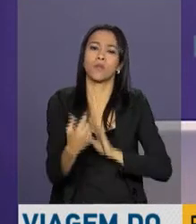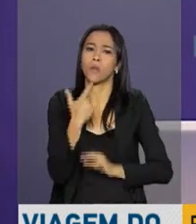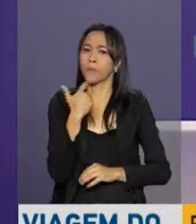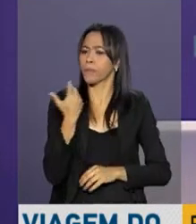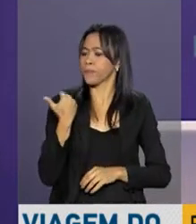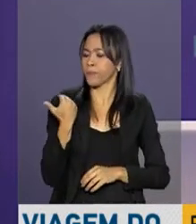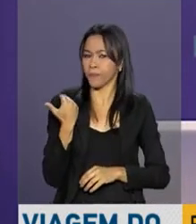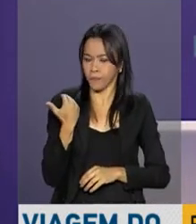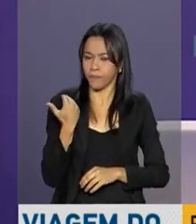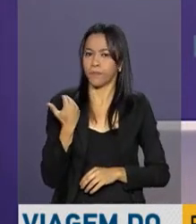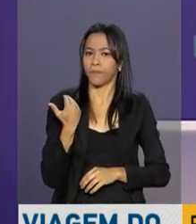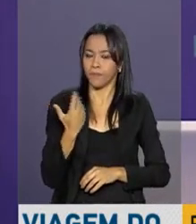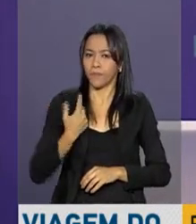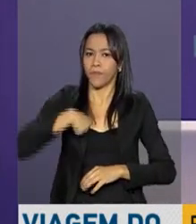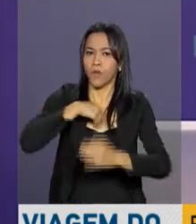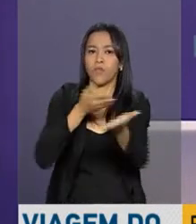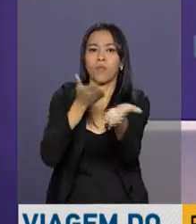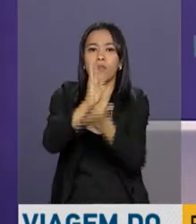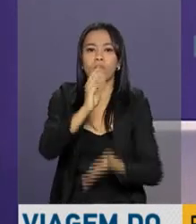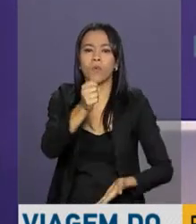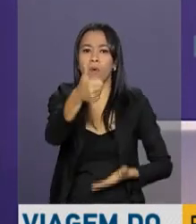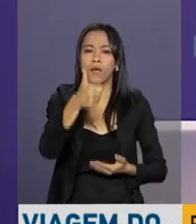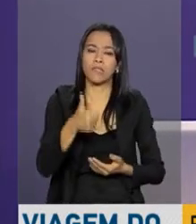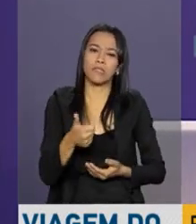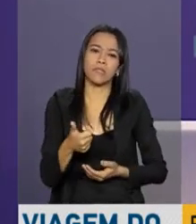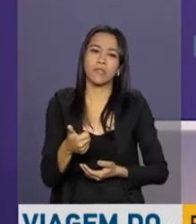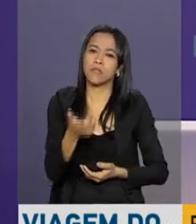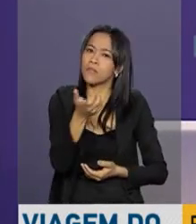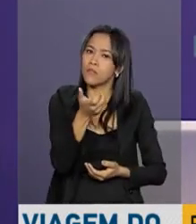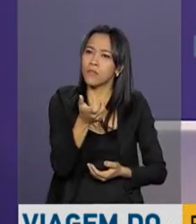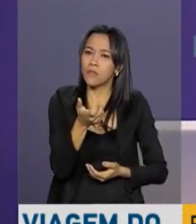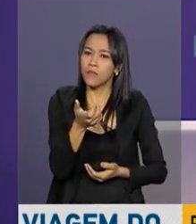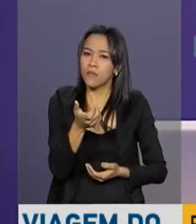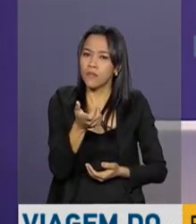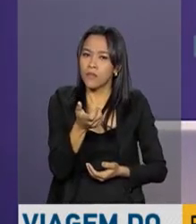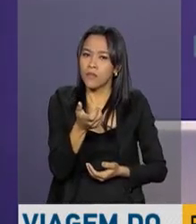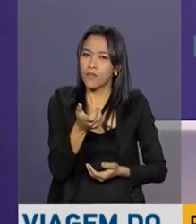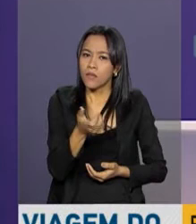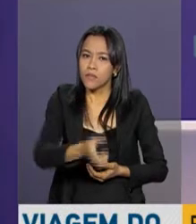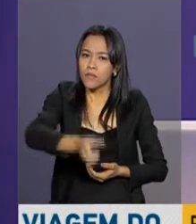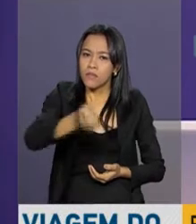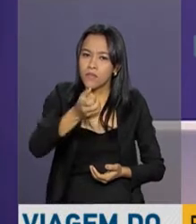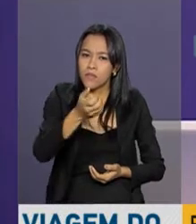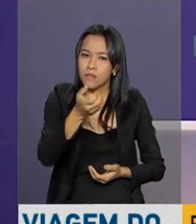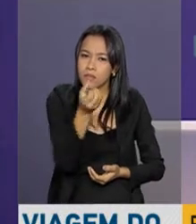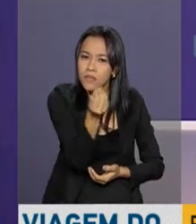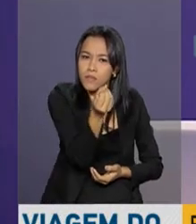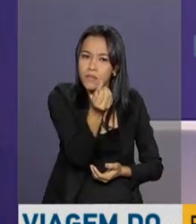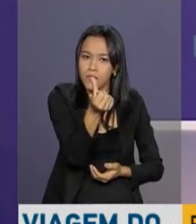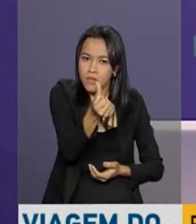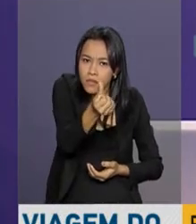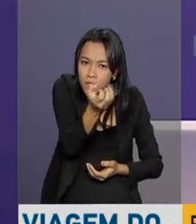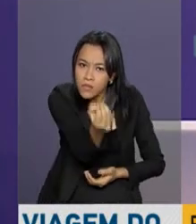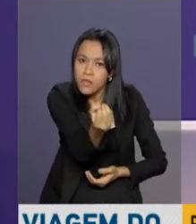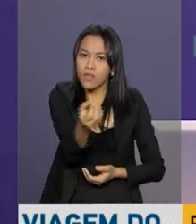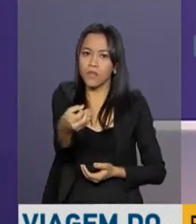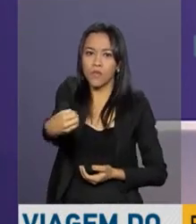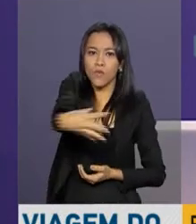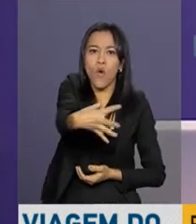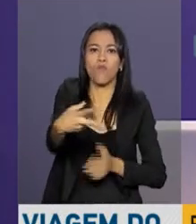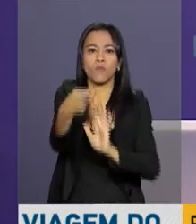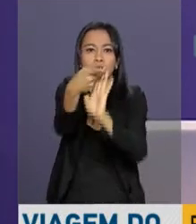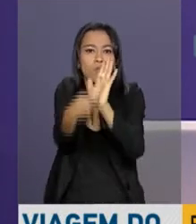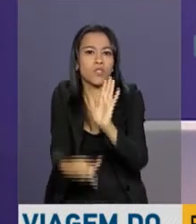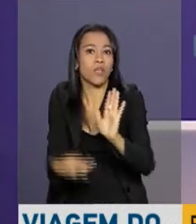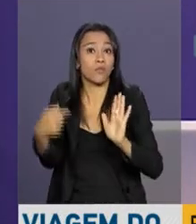dias aprovamos a inclusão de quase 60 novos projetos no programa